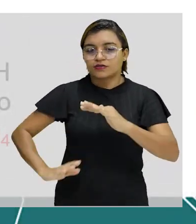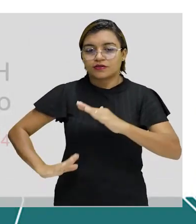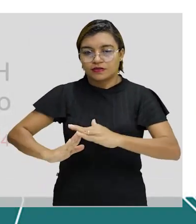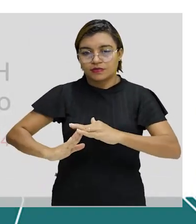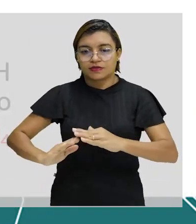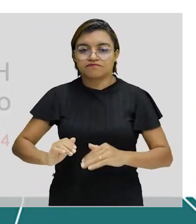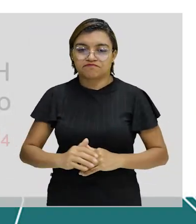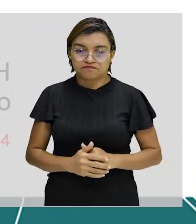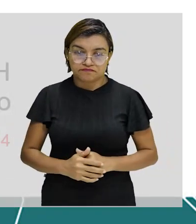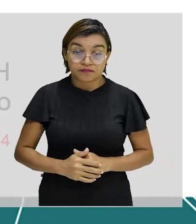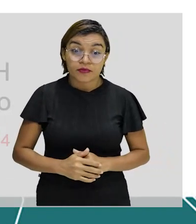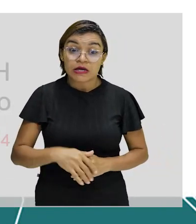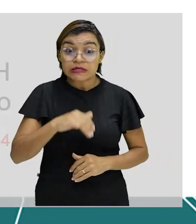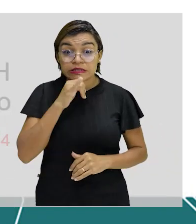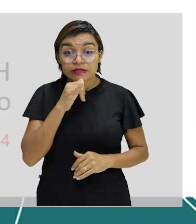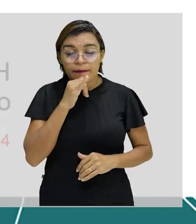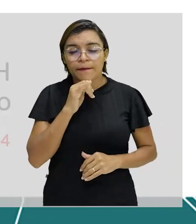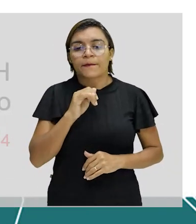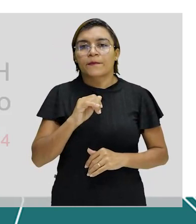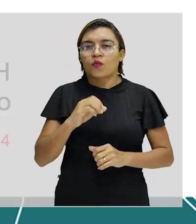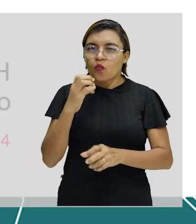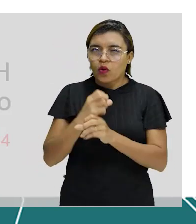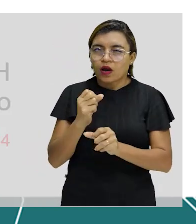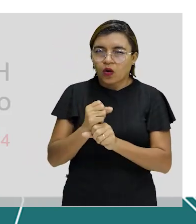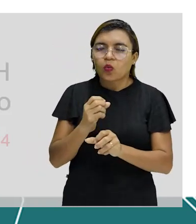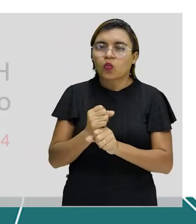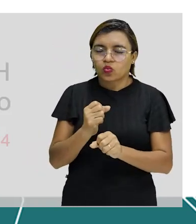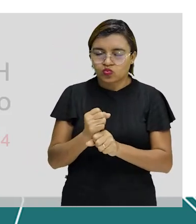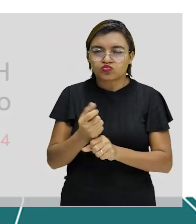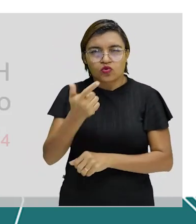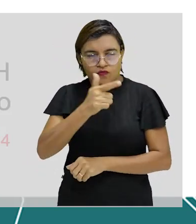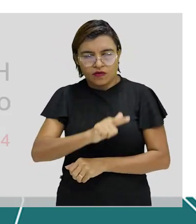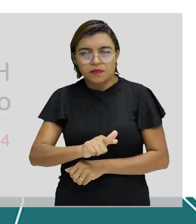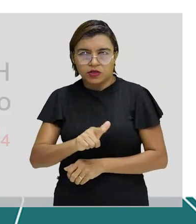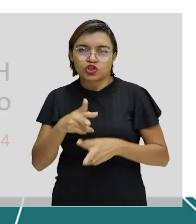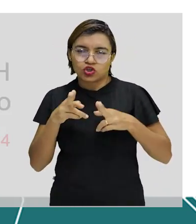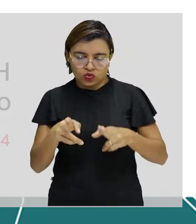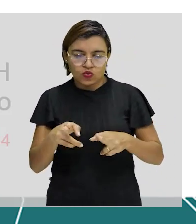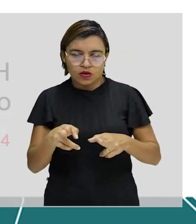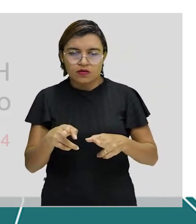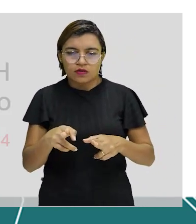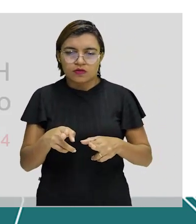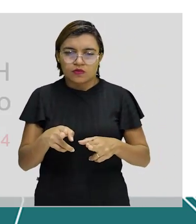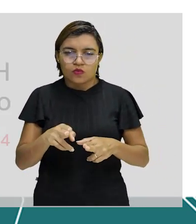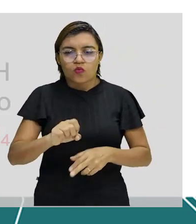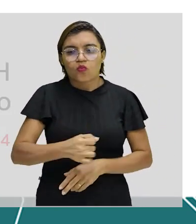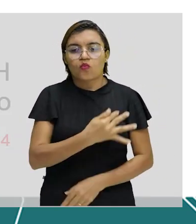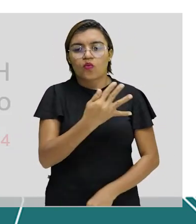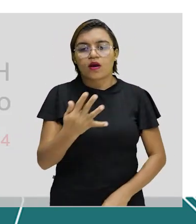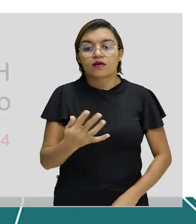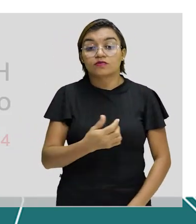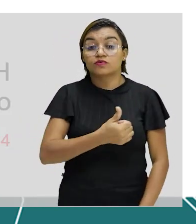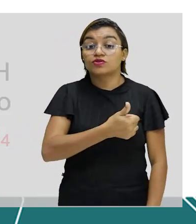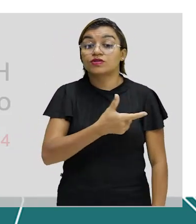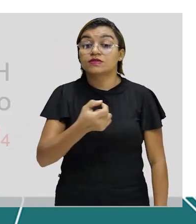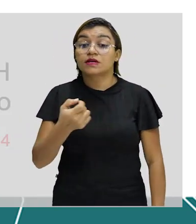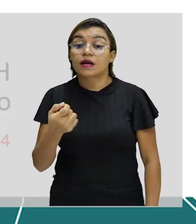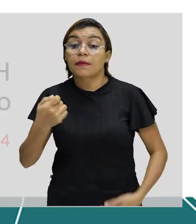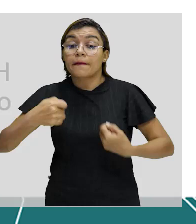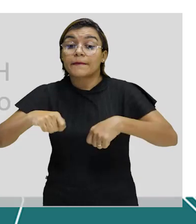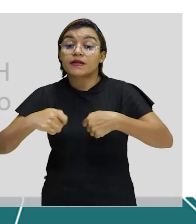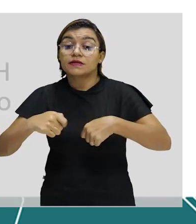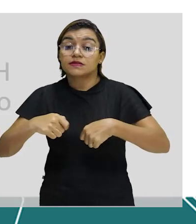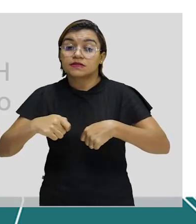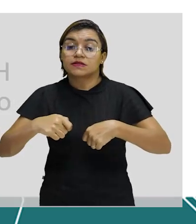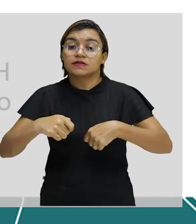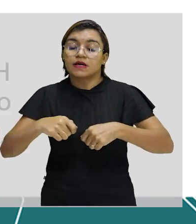Agora, eu vou fazer esse mesmo cálculo, mas para ver quanto que 100 gramas do hidróxido de sódio precisa para reagir com